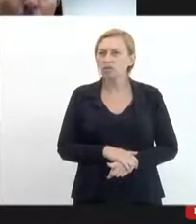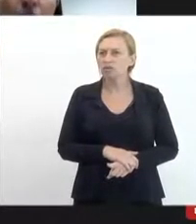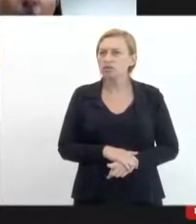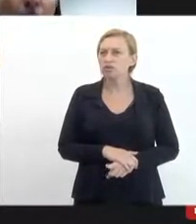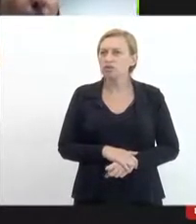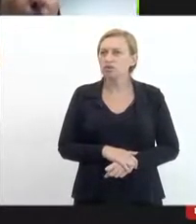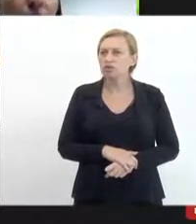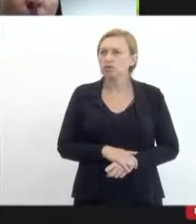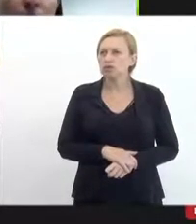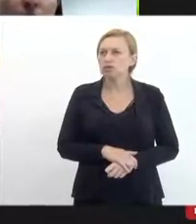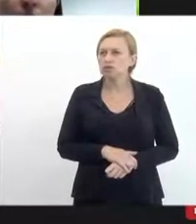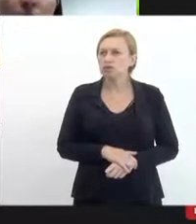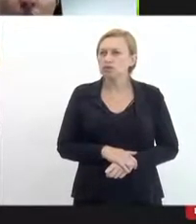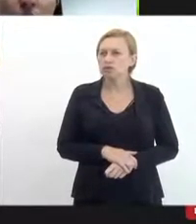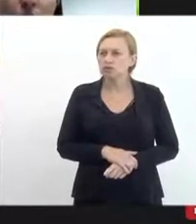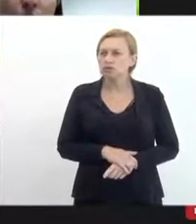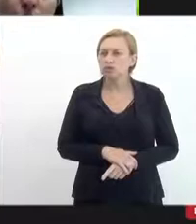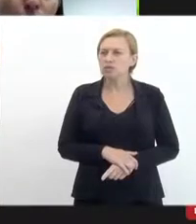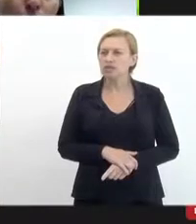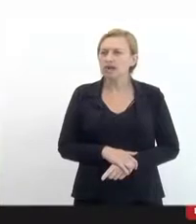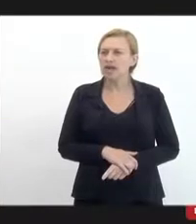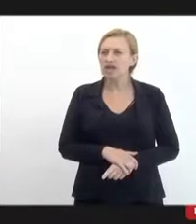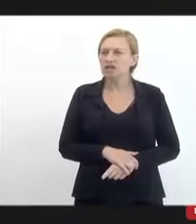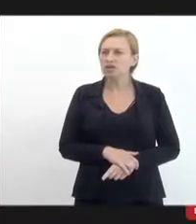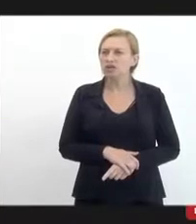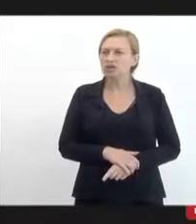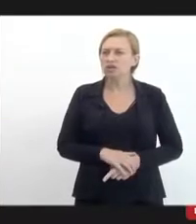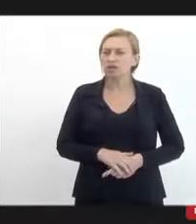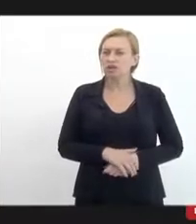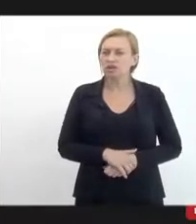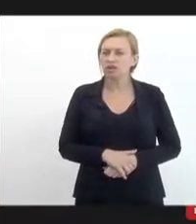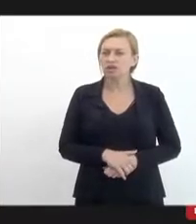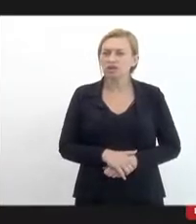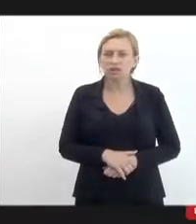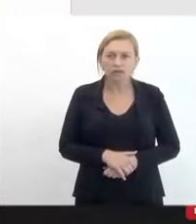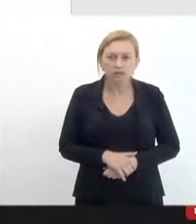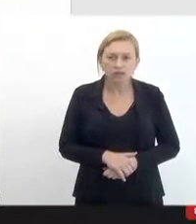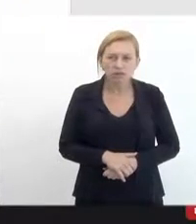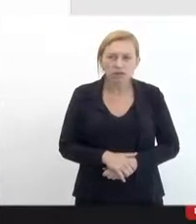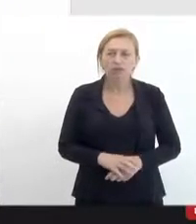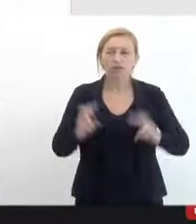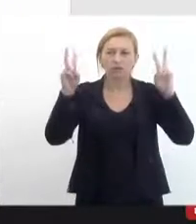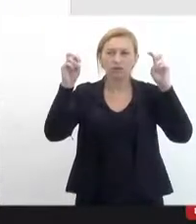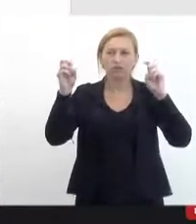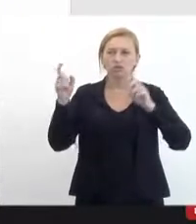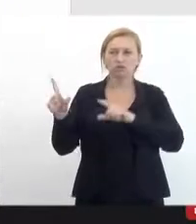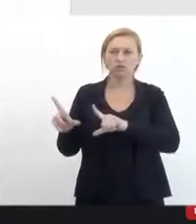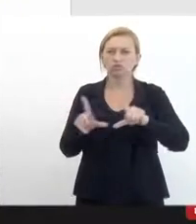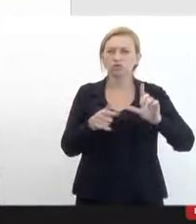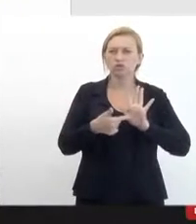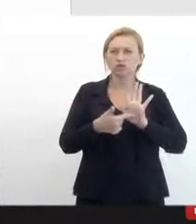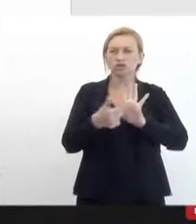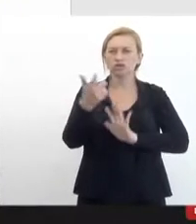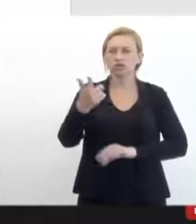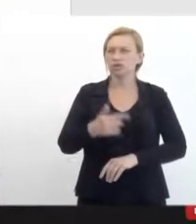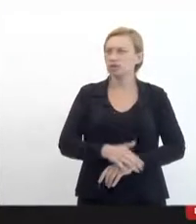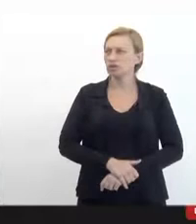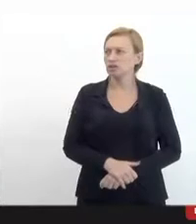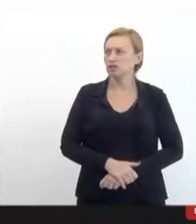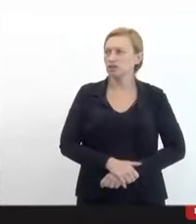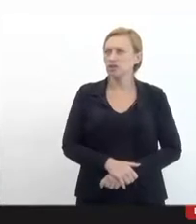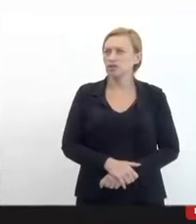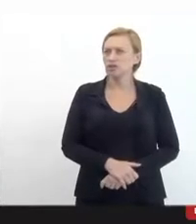Eu queria que você colocasse o slide dos tópicos lá, inteligência 5+, dos principais assuntos aí do...